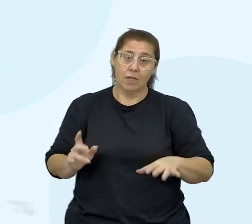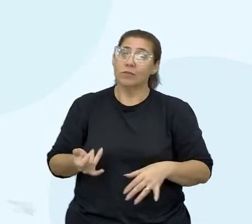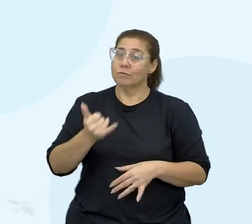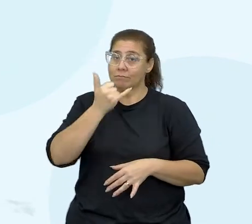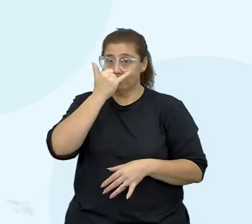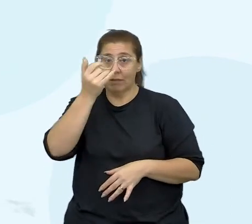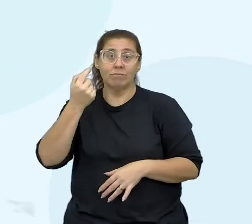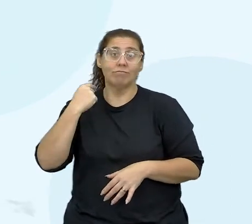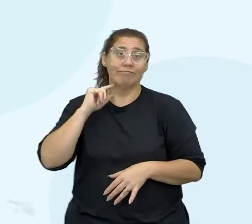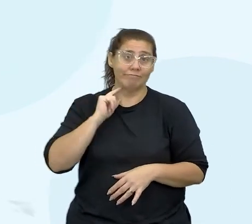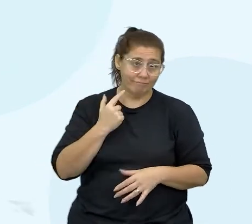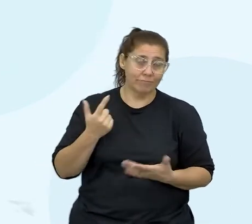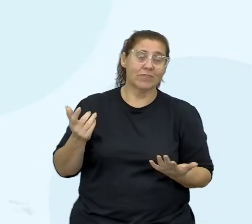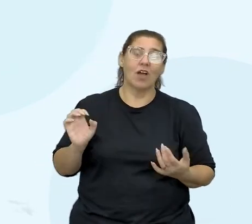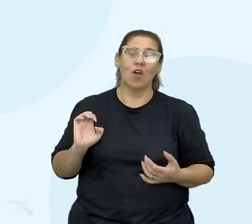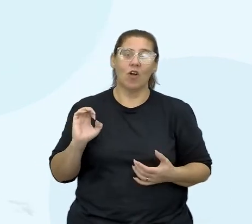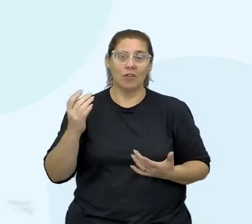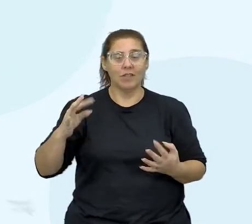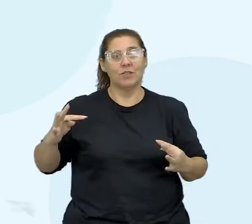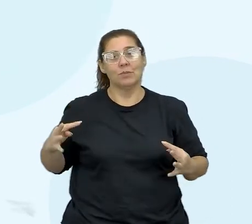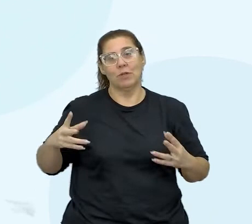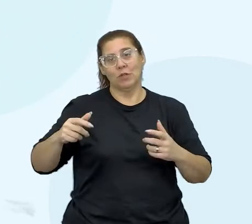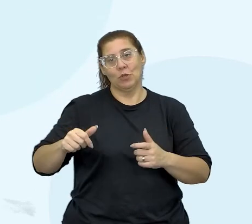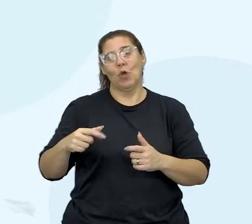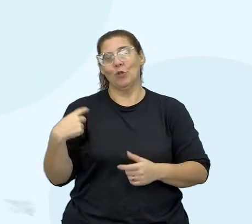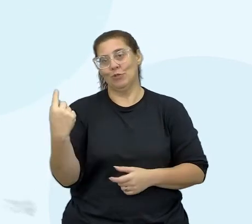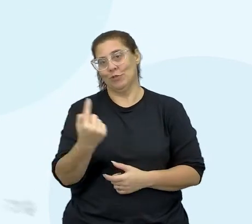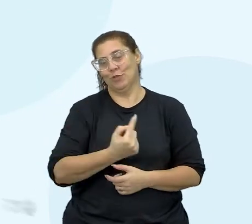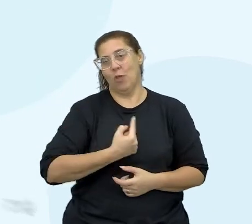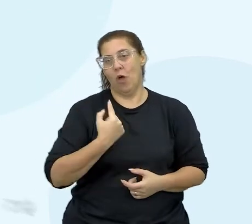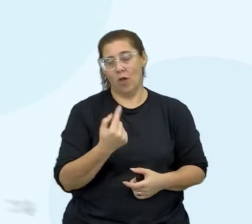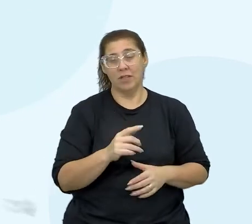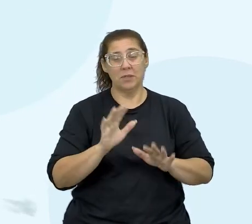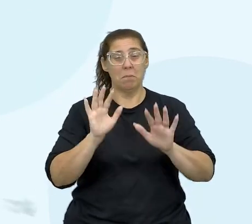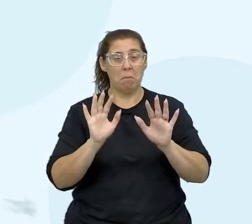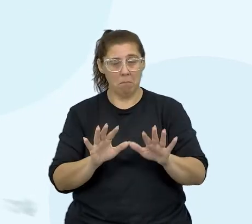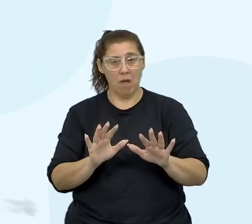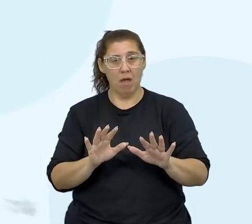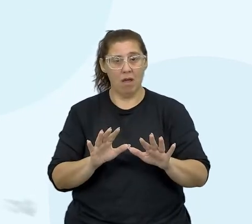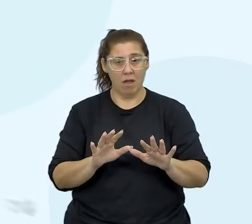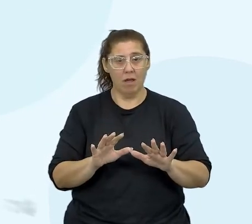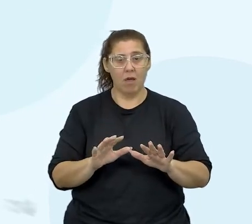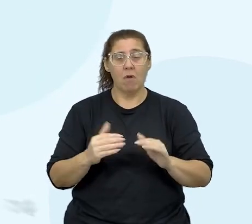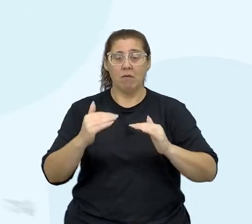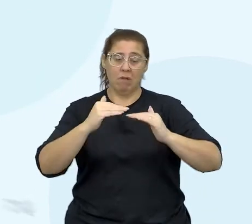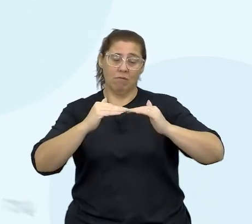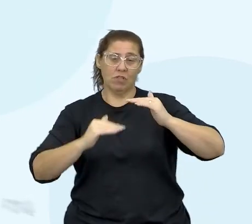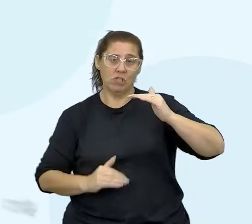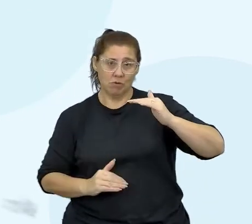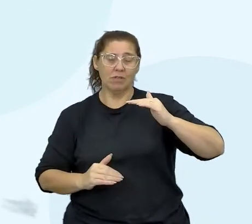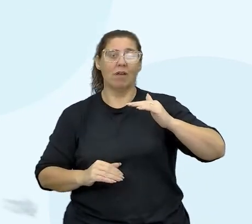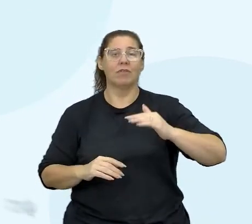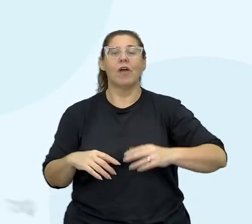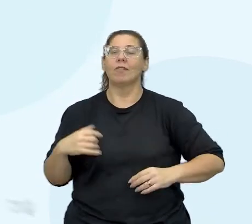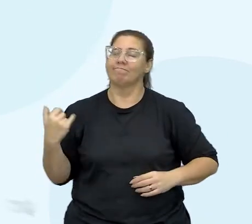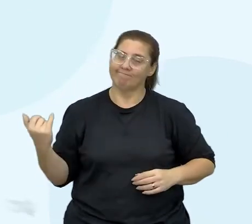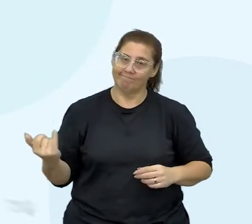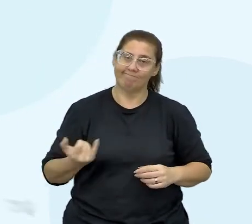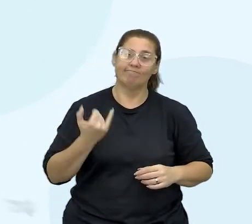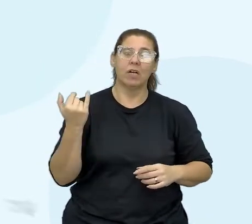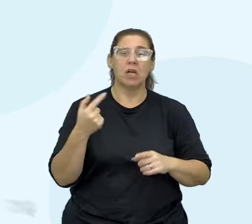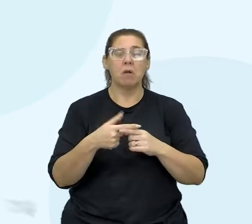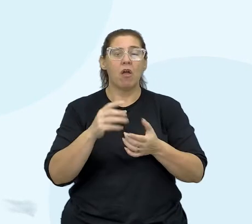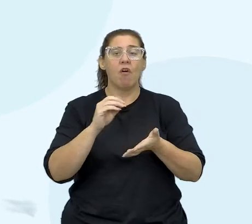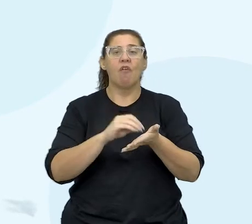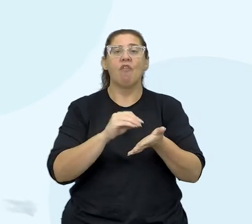são democráticos, isso acontece com todos nós. Só que essa questão da desigualdade social, ela é muito importante, por causa que a